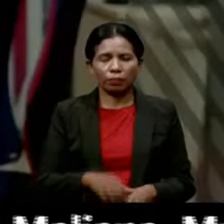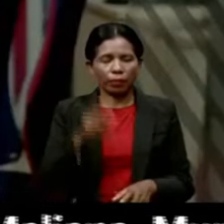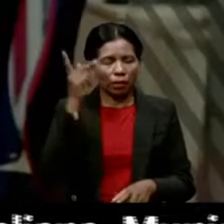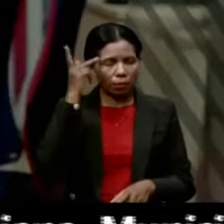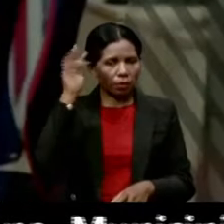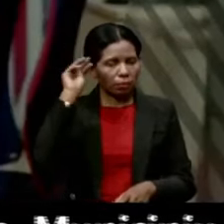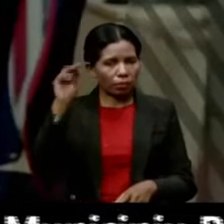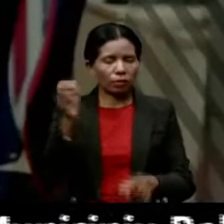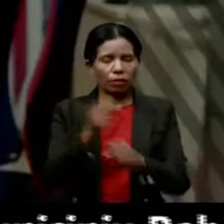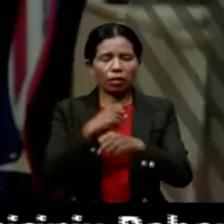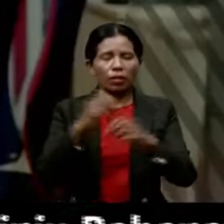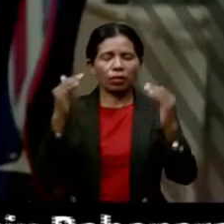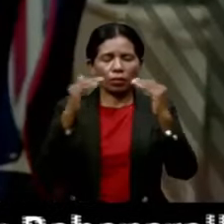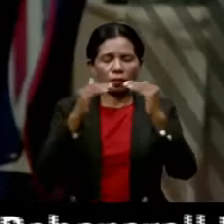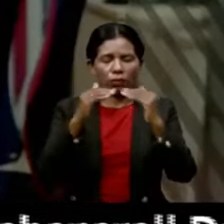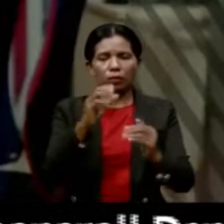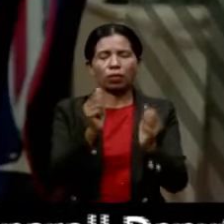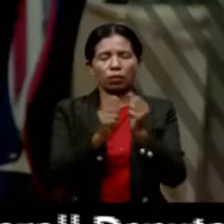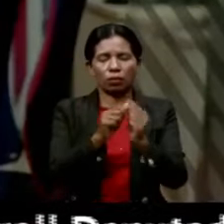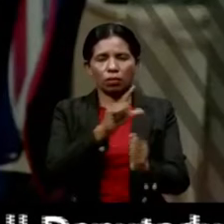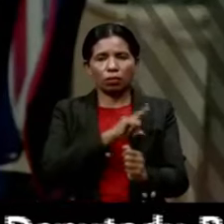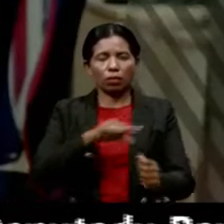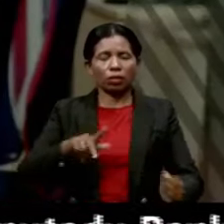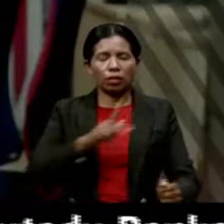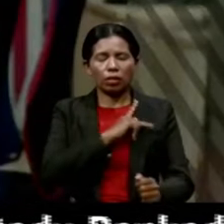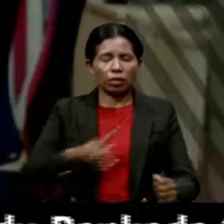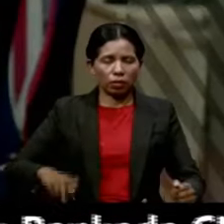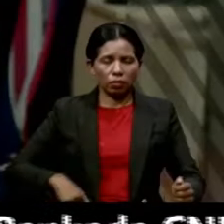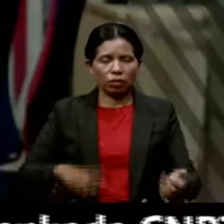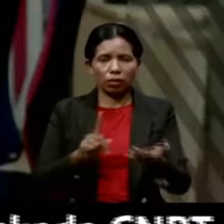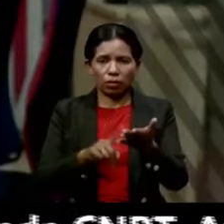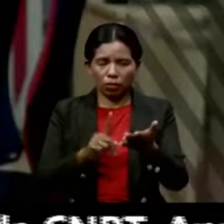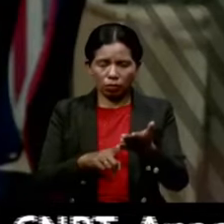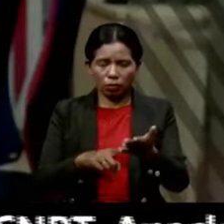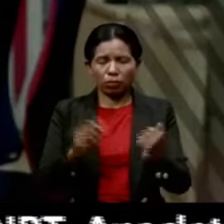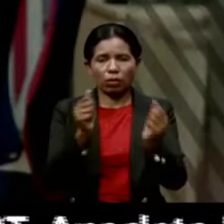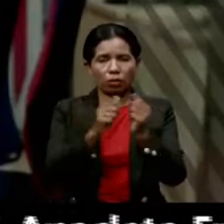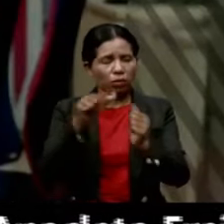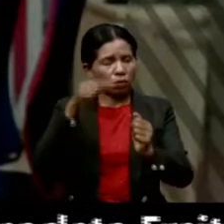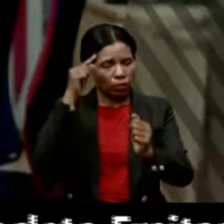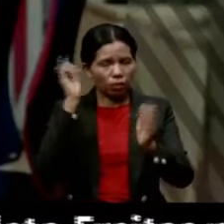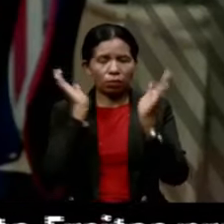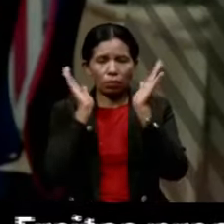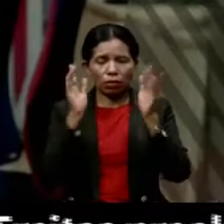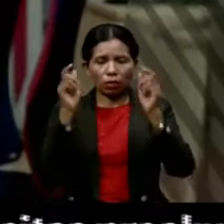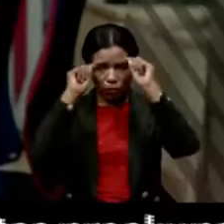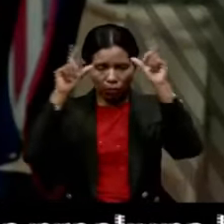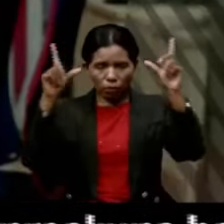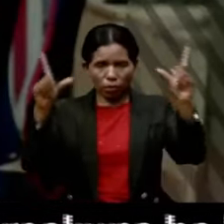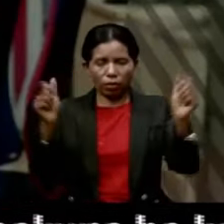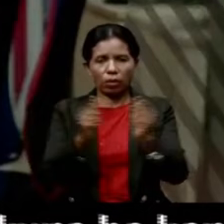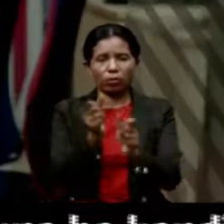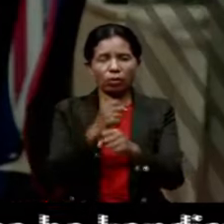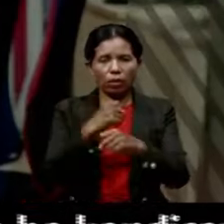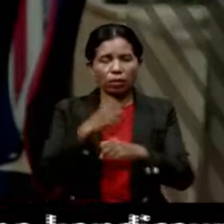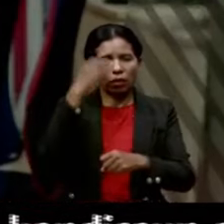Primeiro-ministro Halau reunião com o rei Brunei Darussalam, onde discute assunto de bem, governo Brunei ao Timor-Leste, ato estabelece e a futuro.